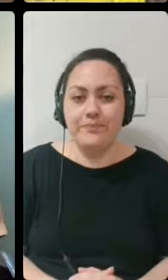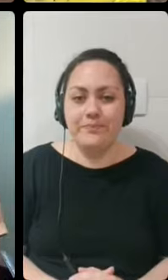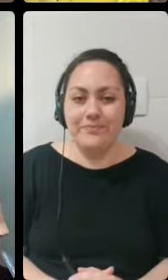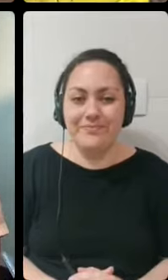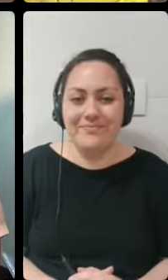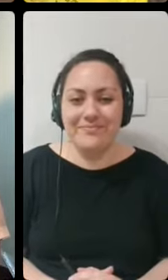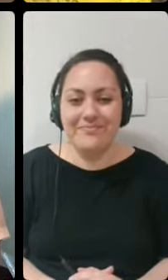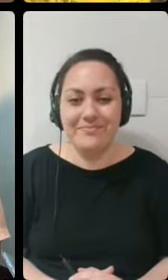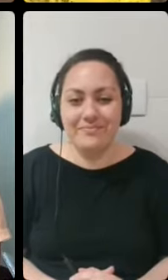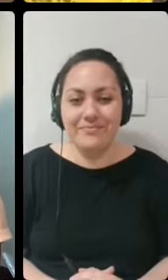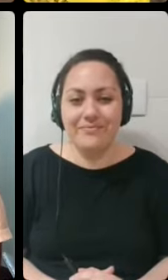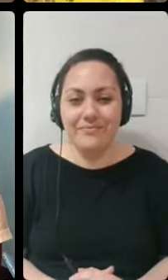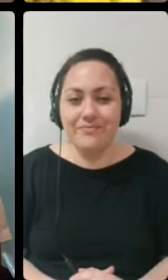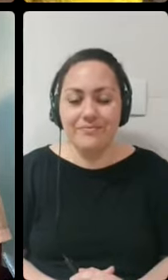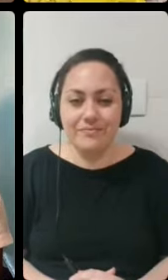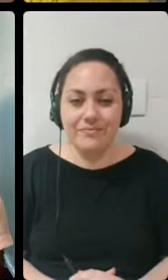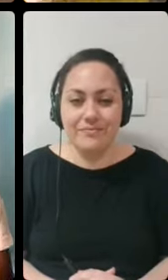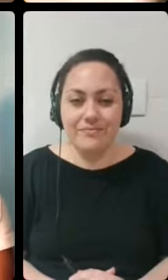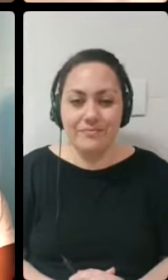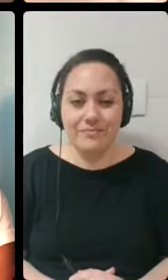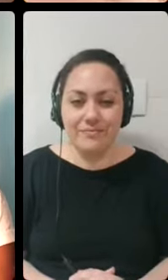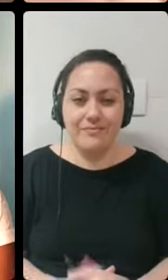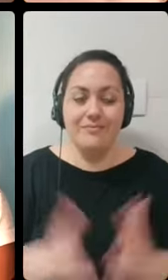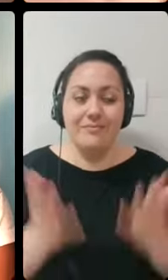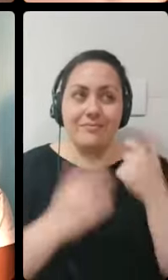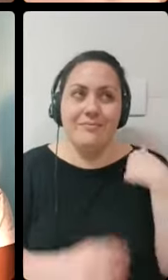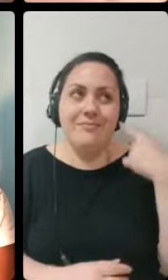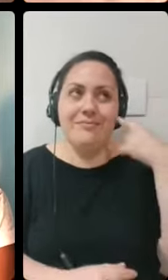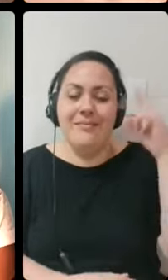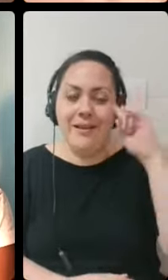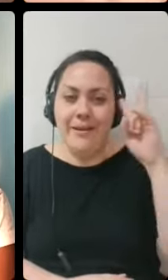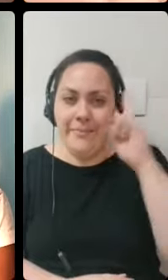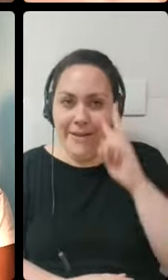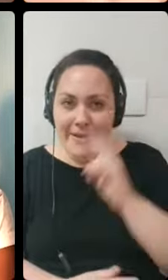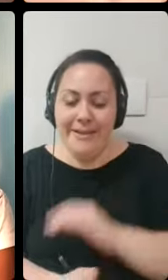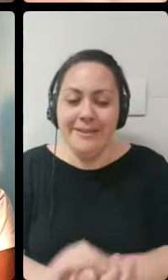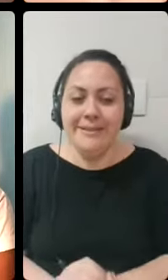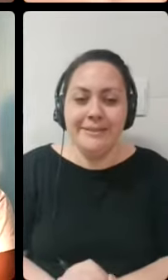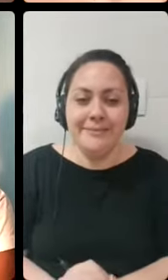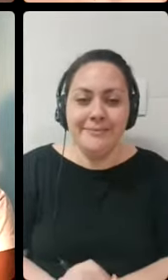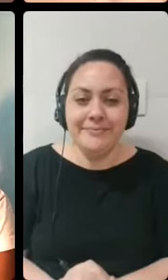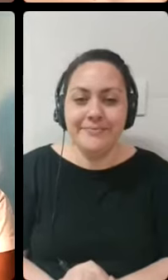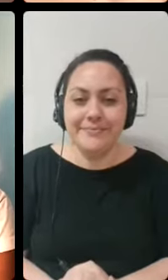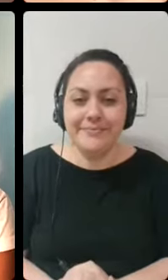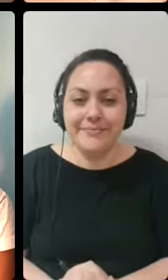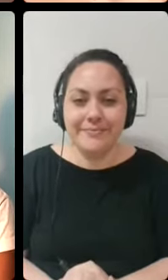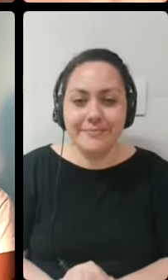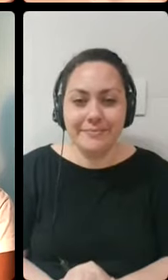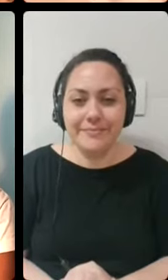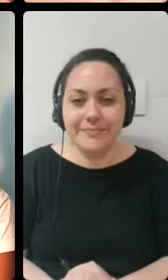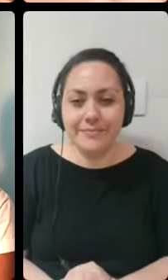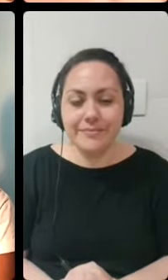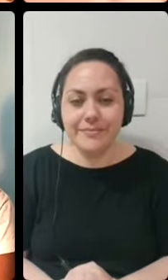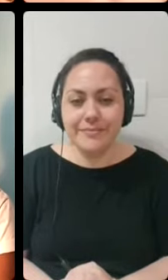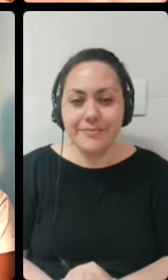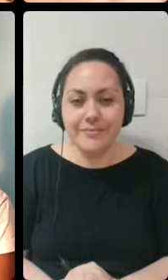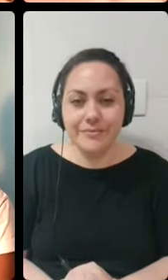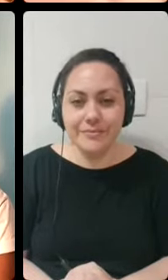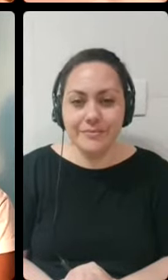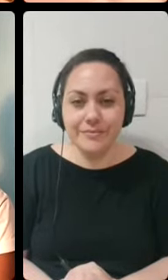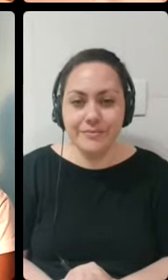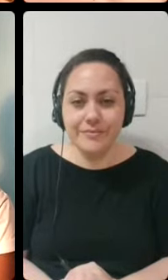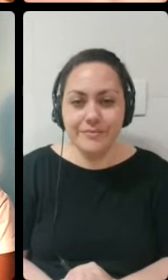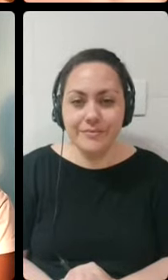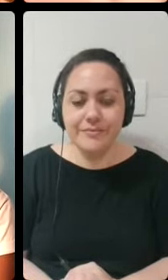não tem uma. Agora eu lembrei, você estava falando sobre isso. Eu lembrei que, além dessa questão assim do